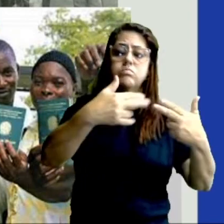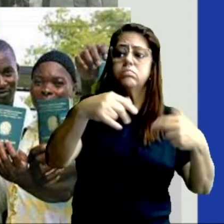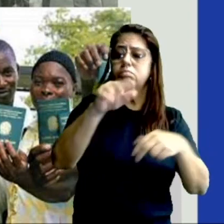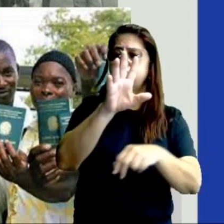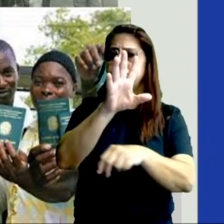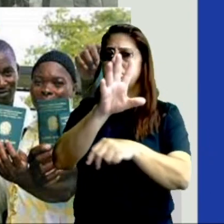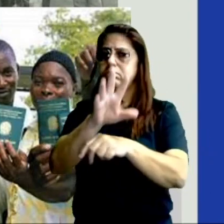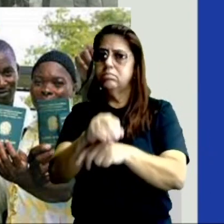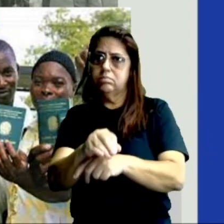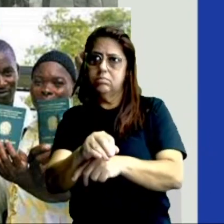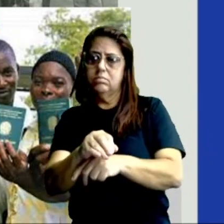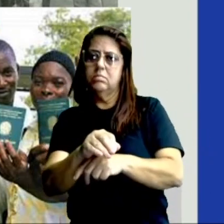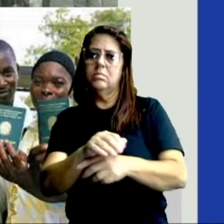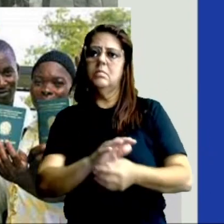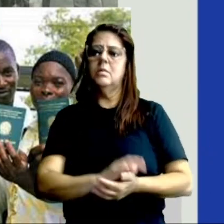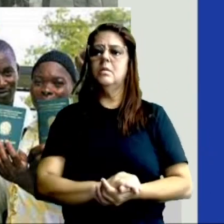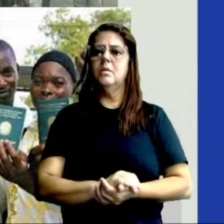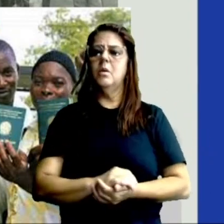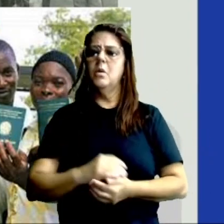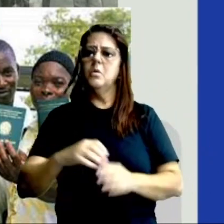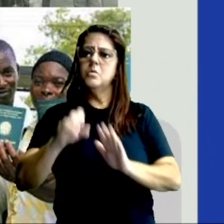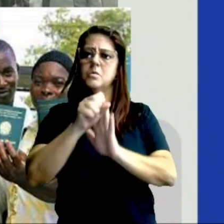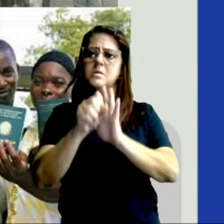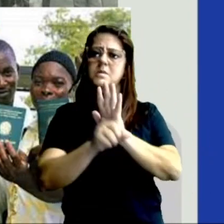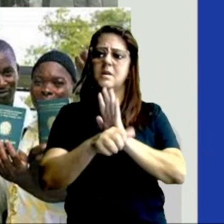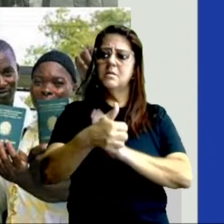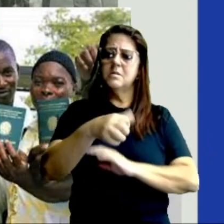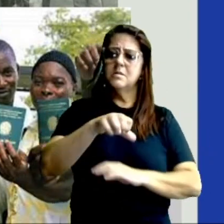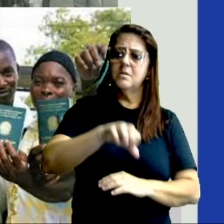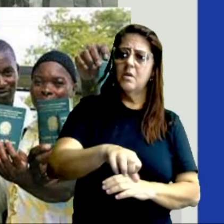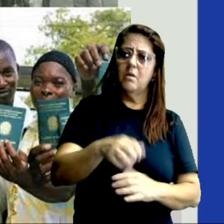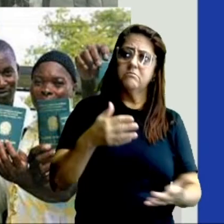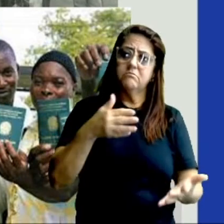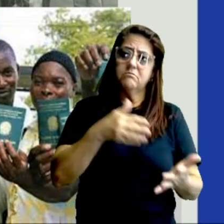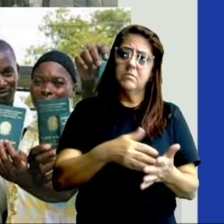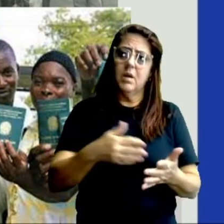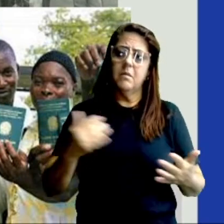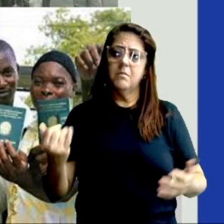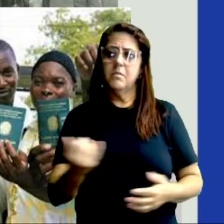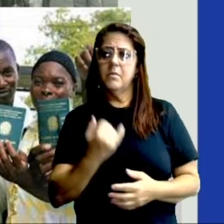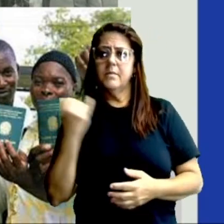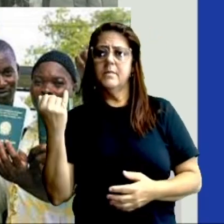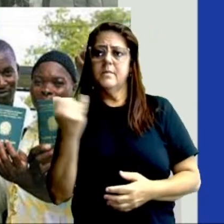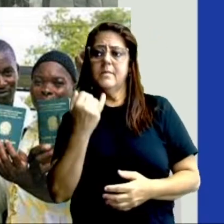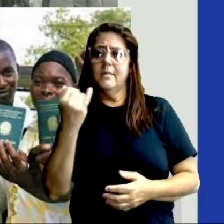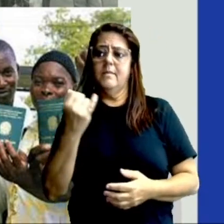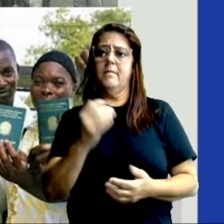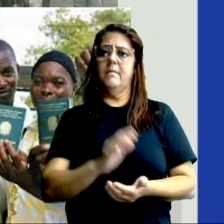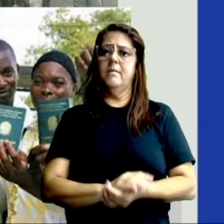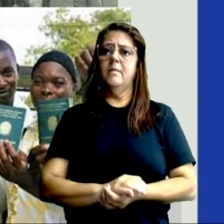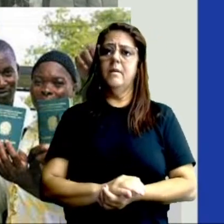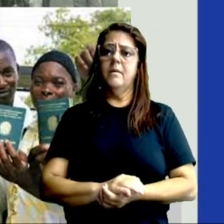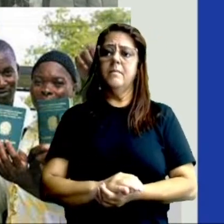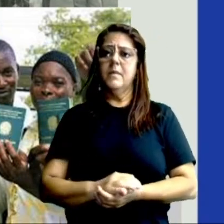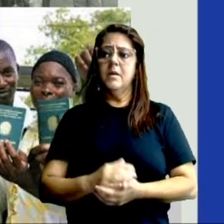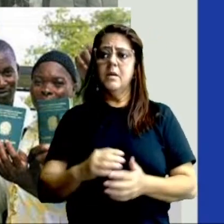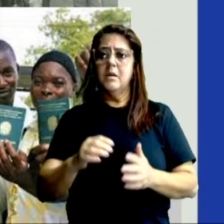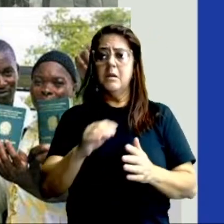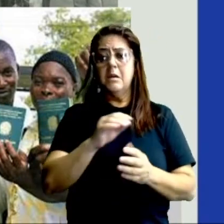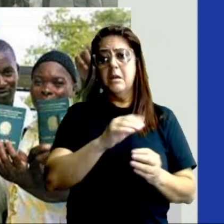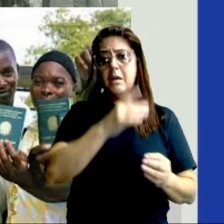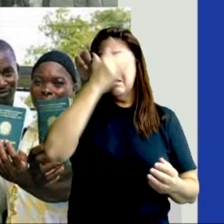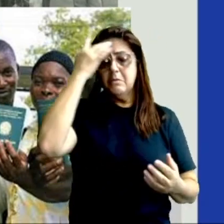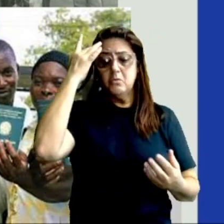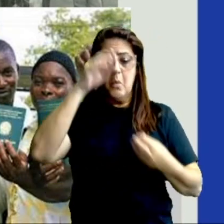tanto dos da época do século 19 como da imigração atual é importante a gente dizer que esse processo de imigração